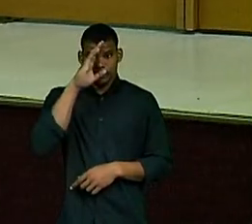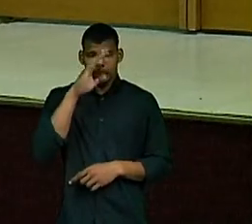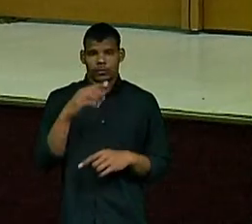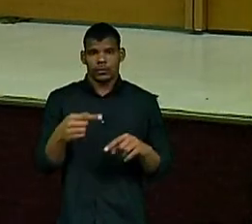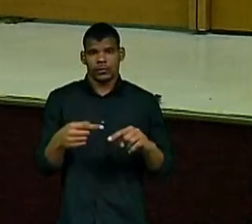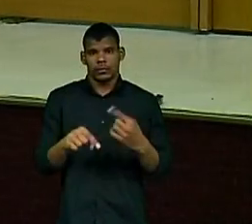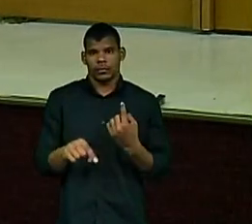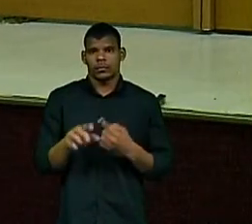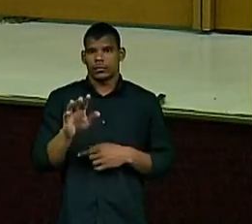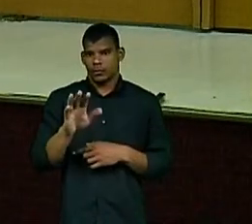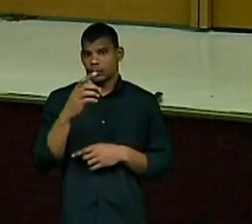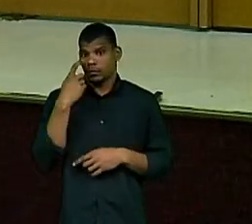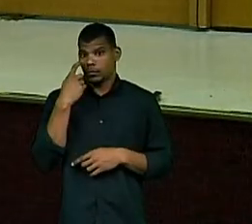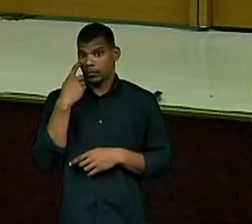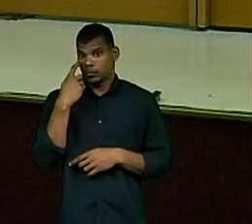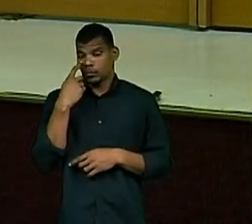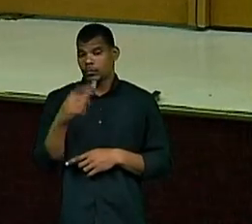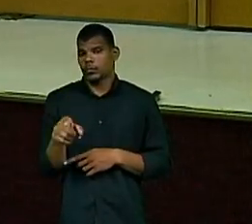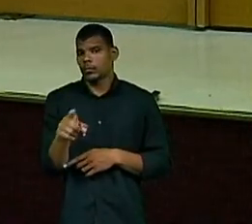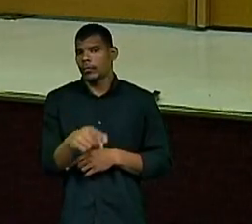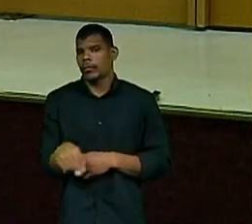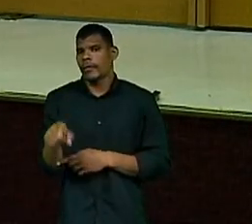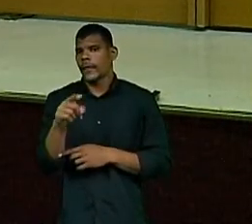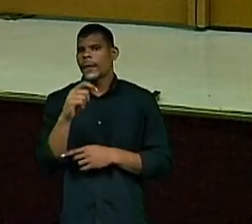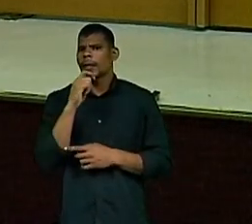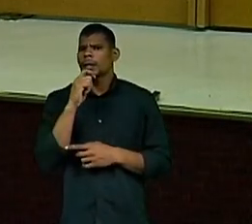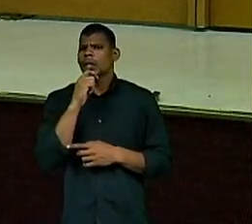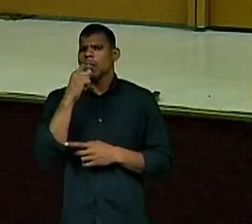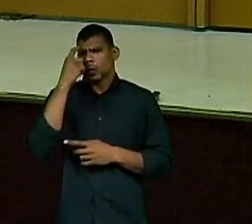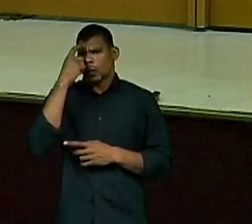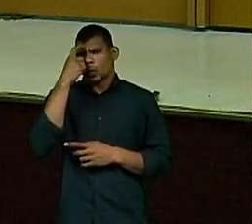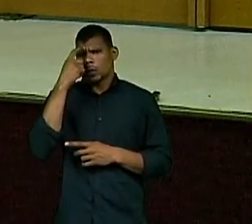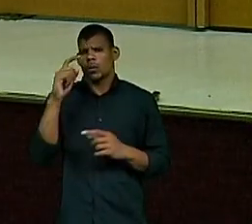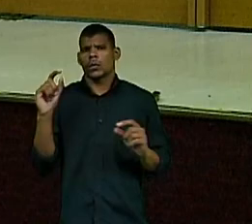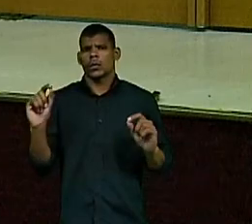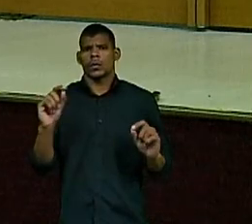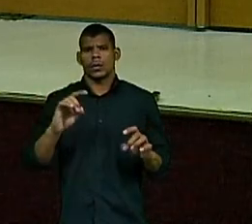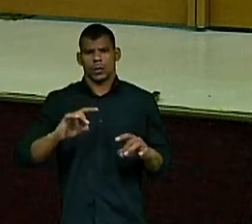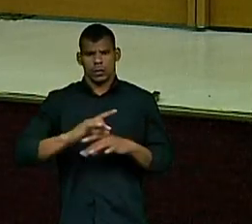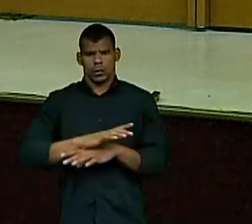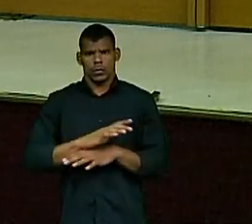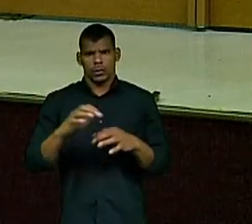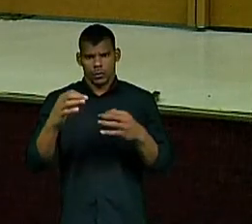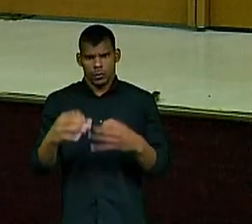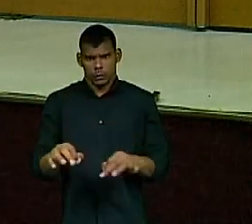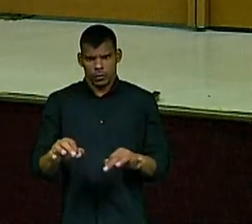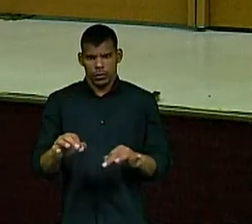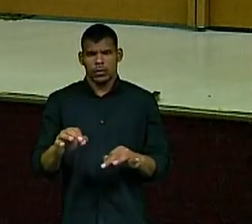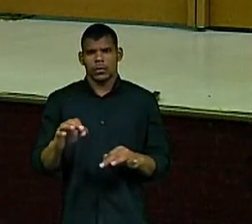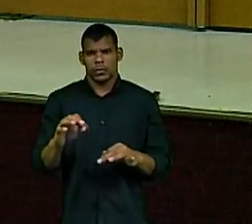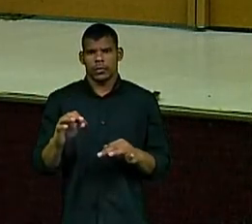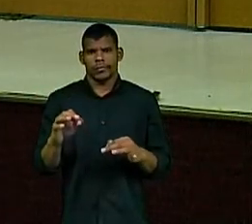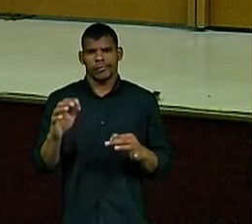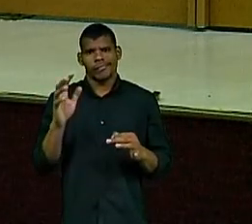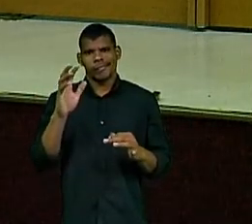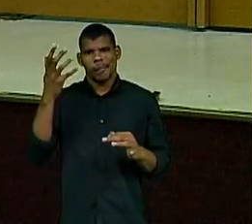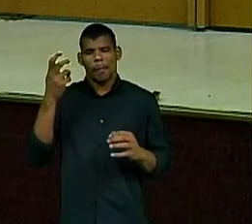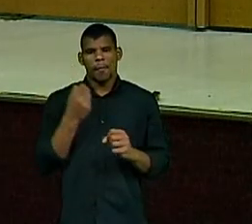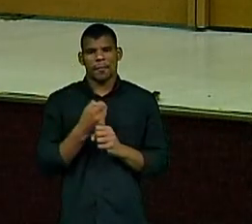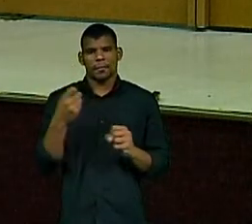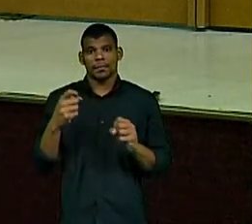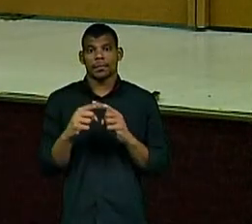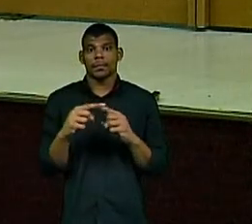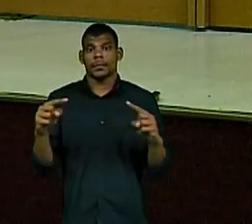pessoal por mais que ainda não tenha gente pensava que tinha acabado que ninguém mais pensava que isso fosse uma saída né mas nada